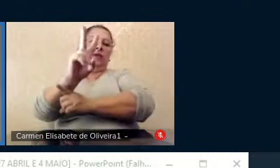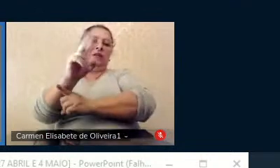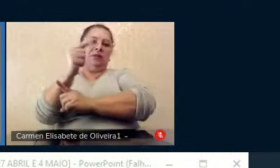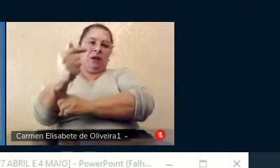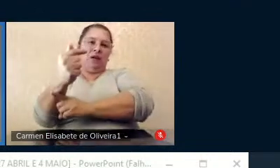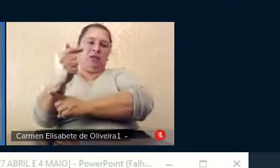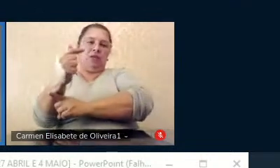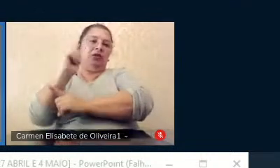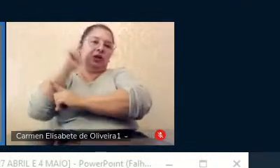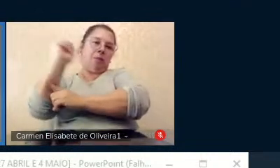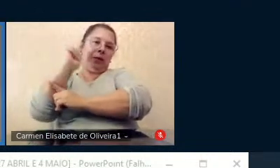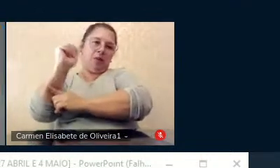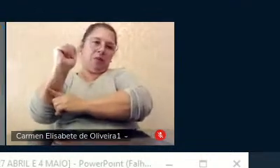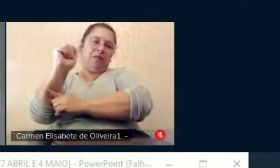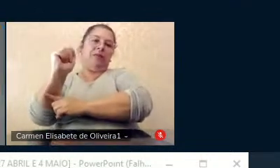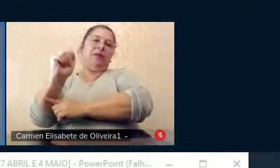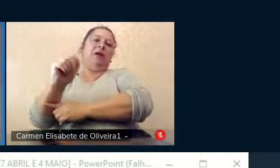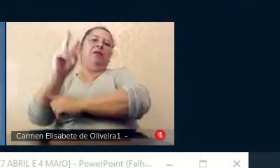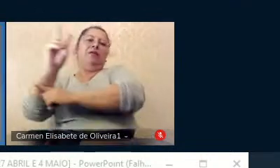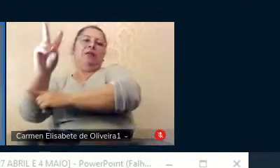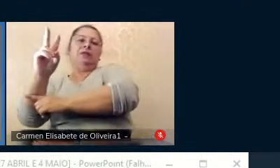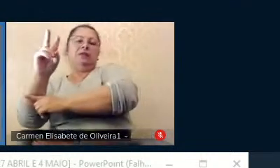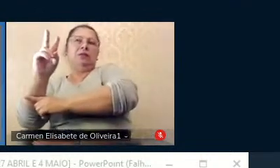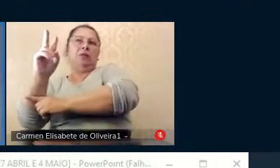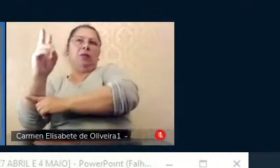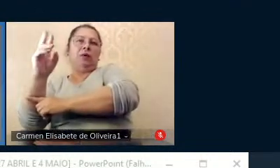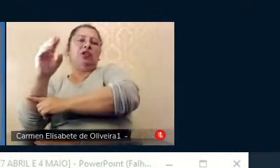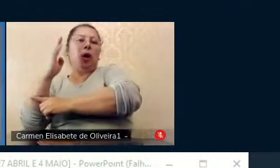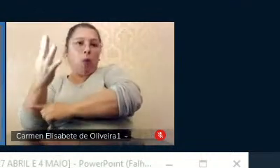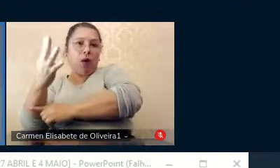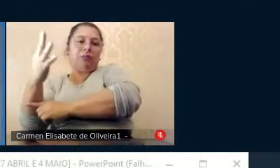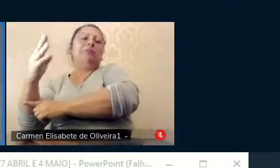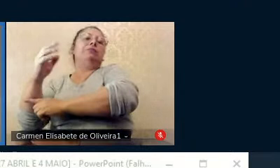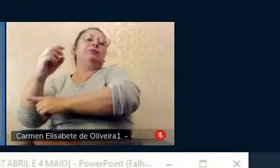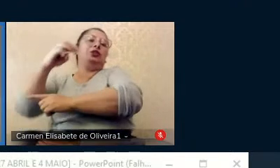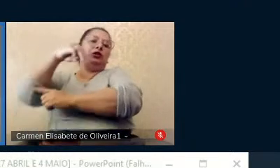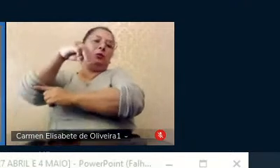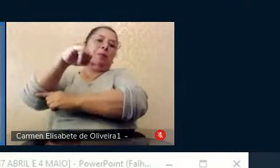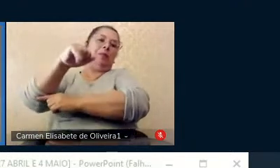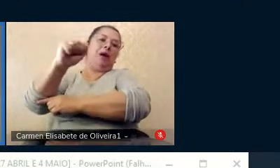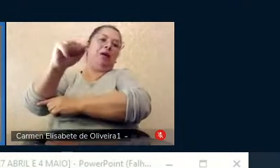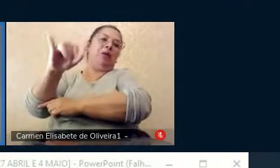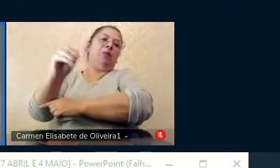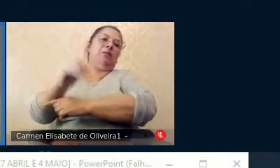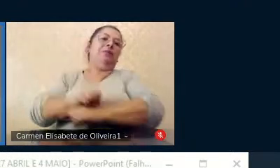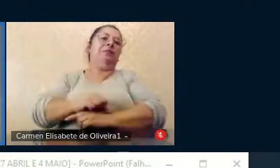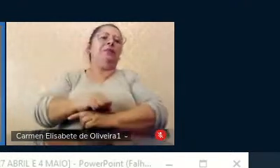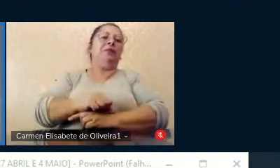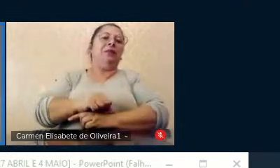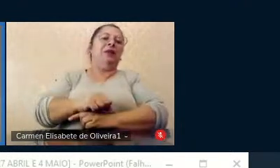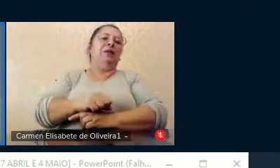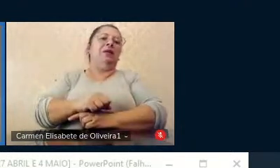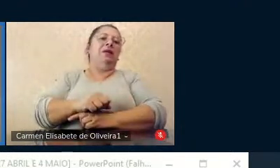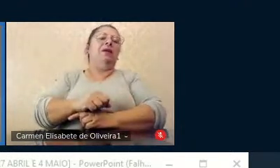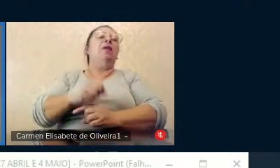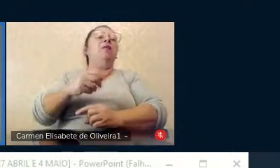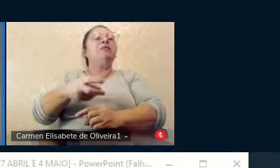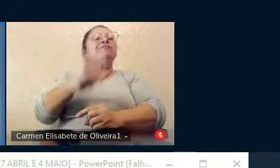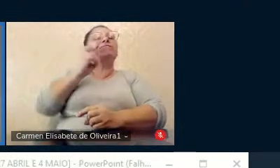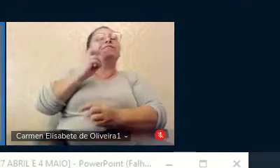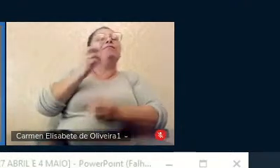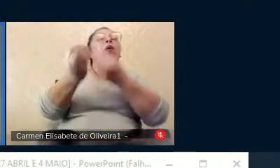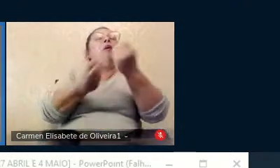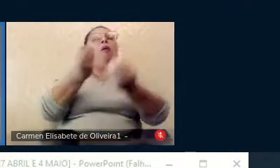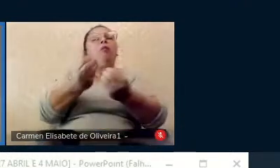dia 4 de maio. Nós vamos ver, inicialmente, o que é literatura, vamos falar sobre a